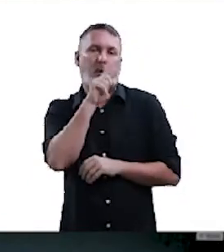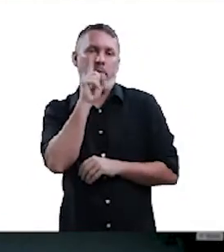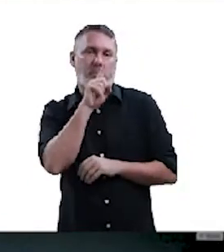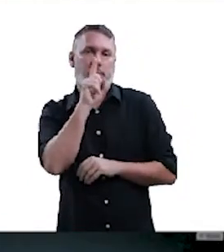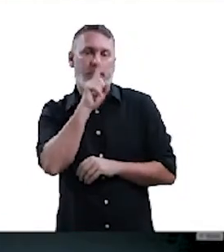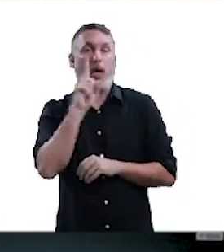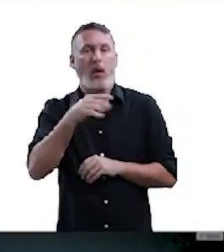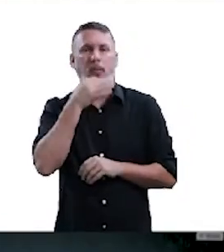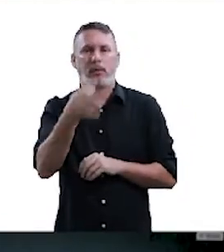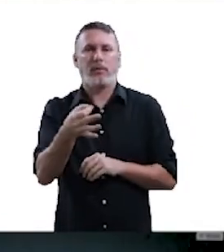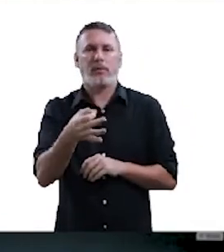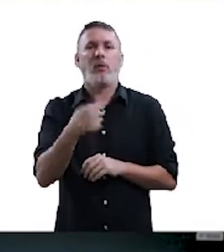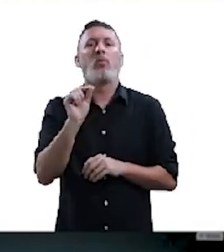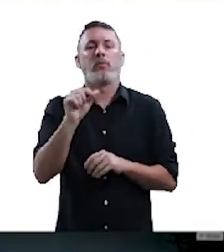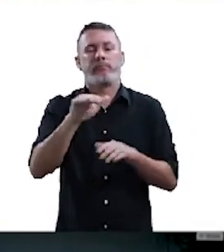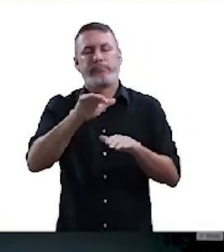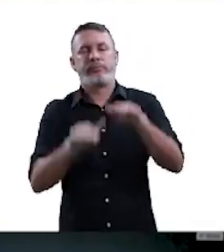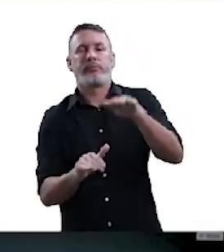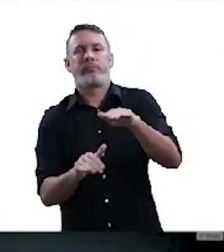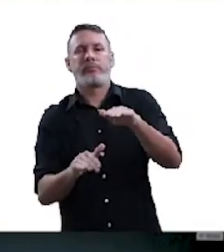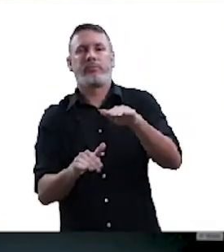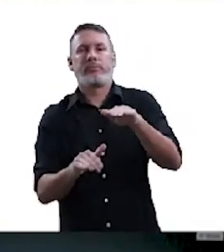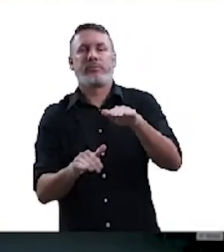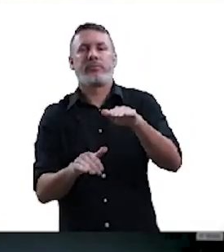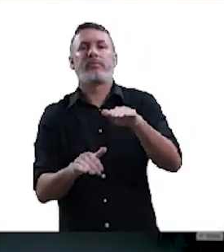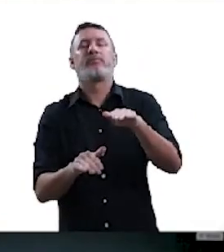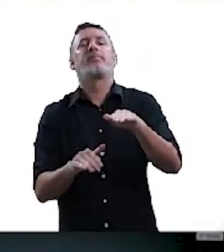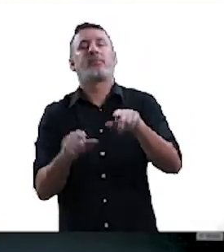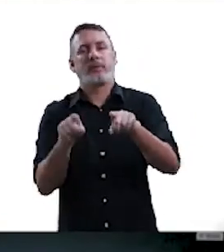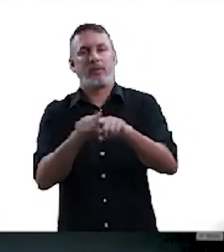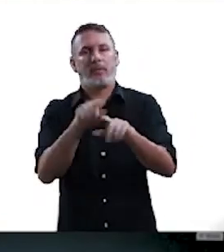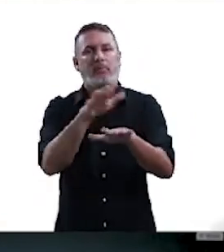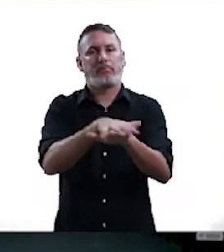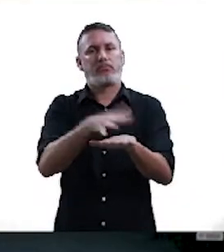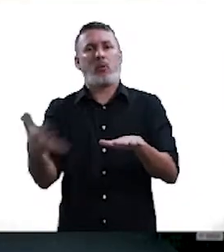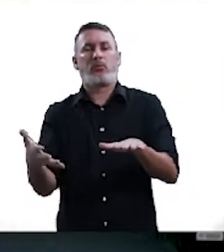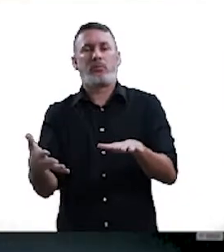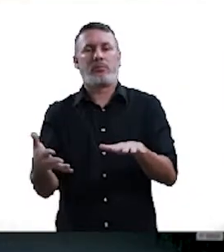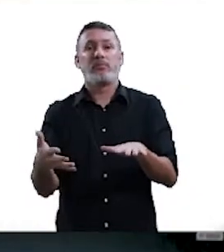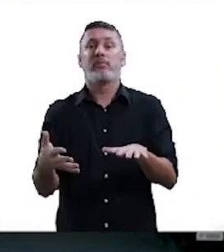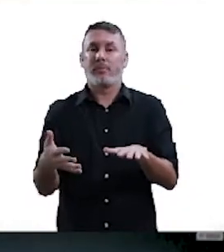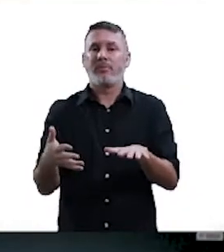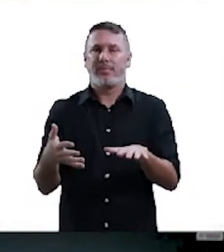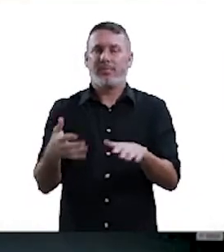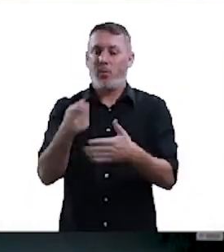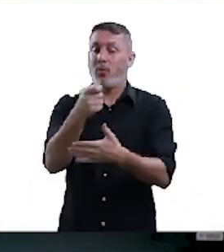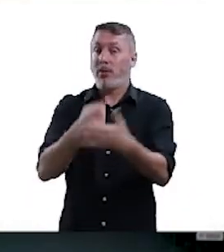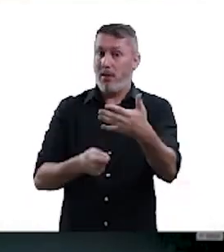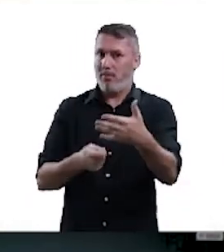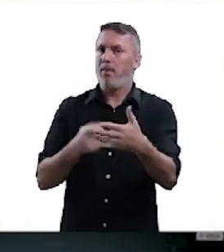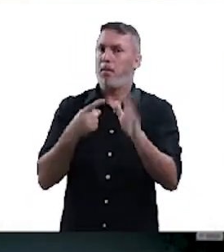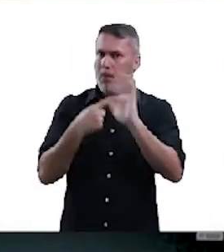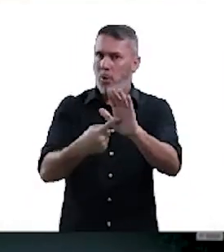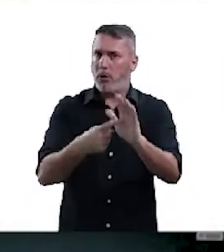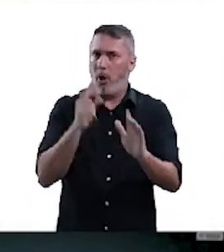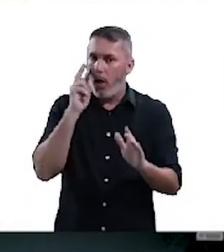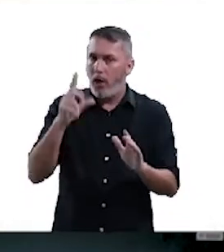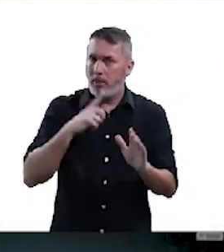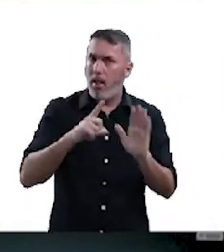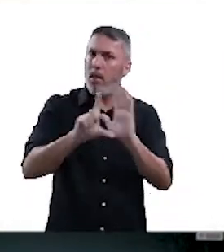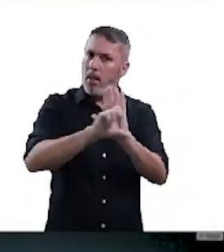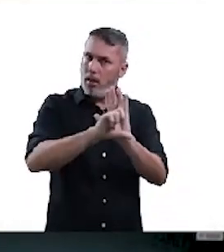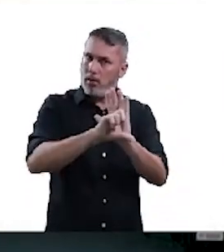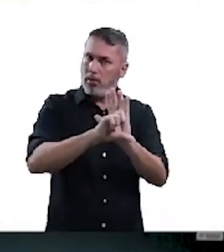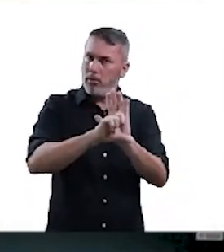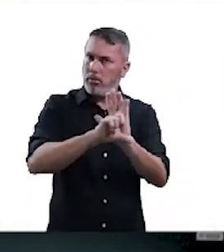valor, desigual, palavra com juízo de valor, e excludente. Ele apresentou a lei e falou, existe uma lei. Depois